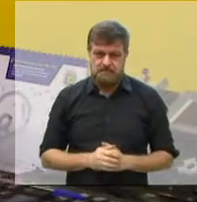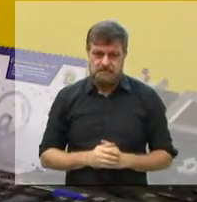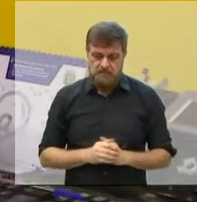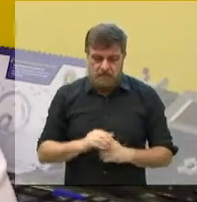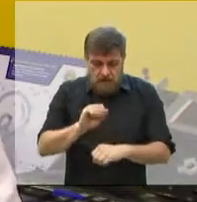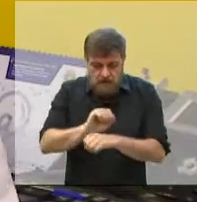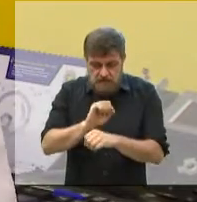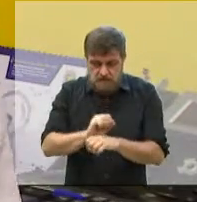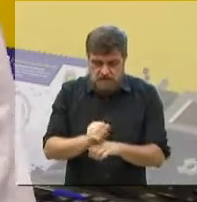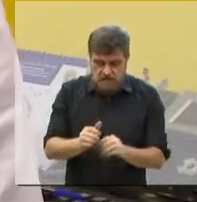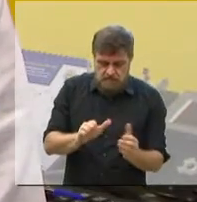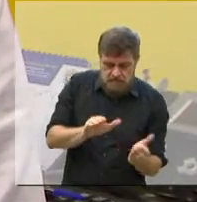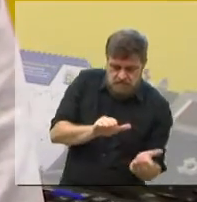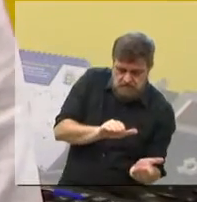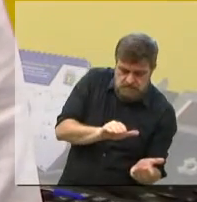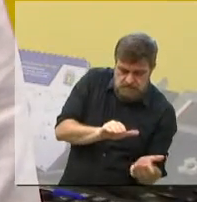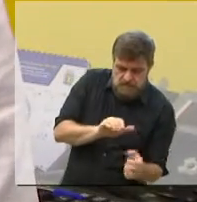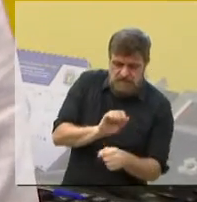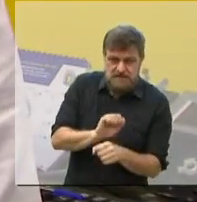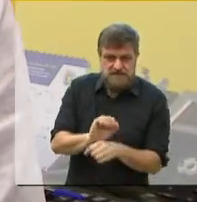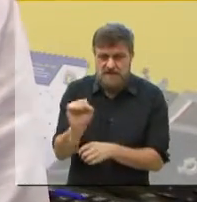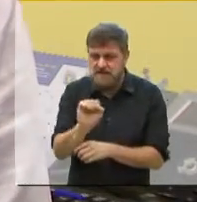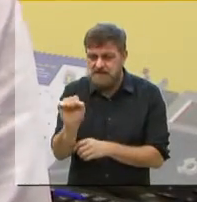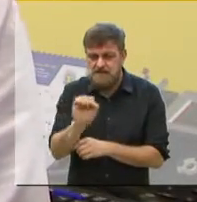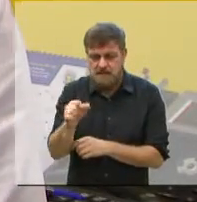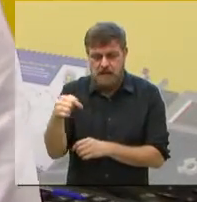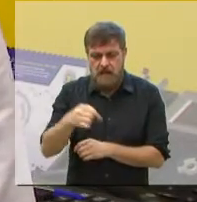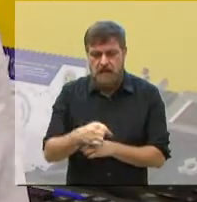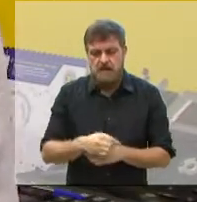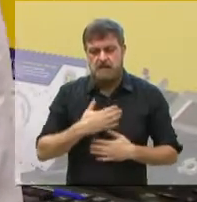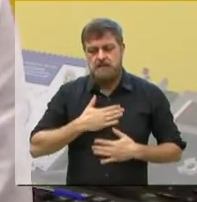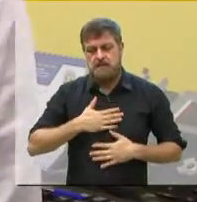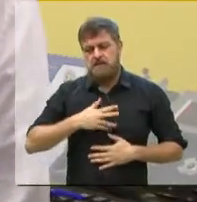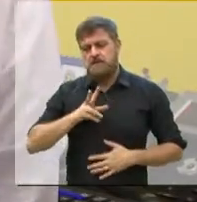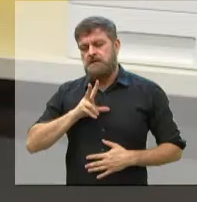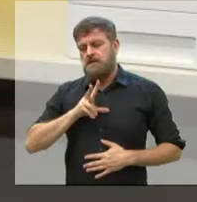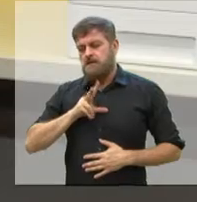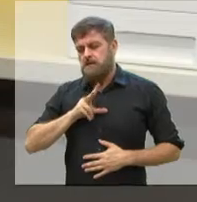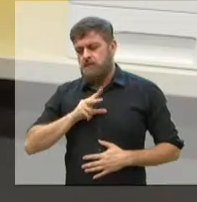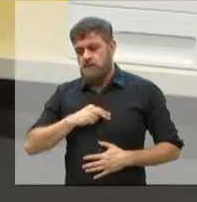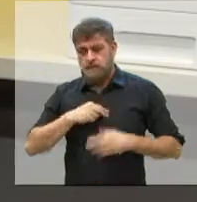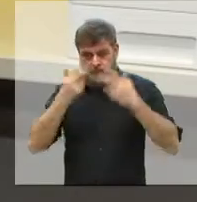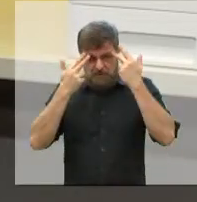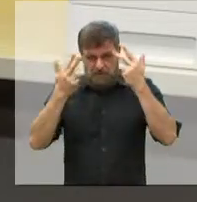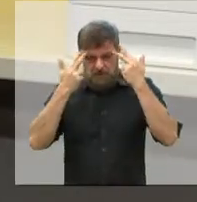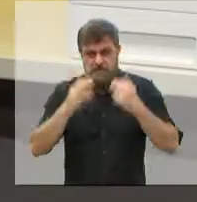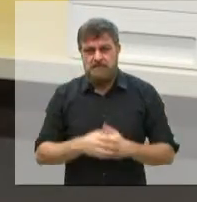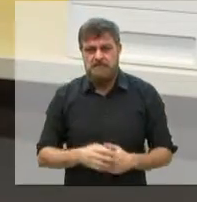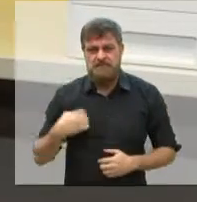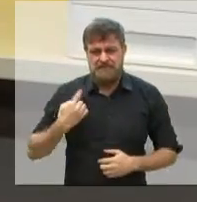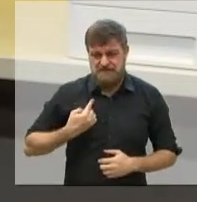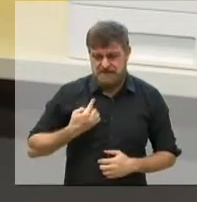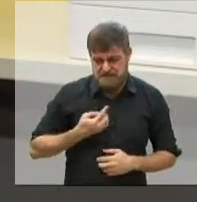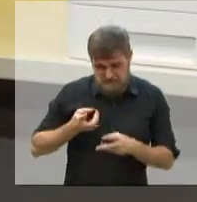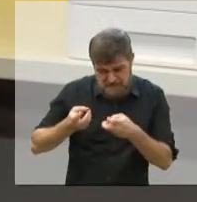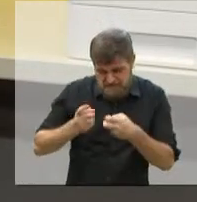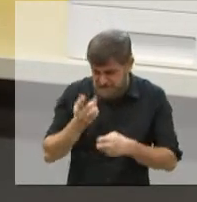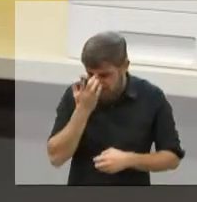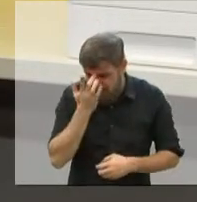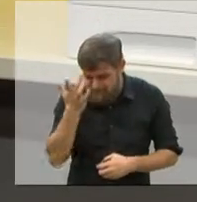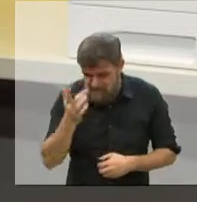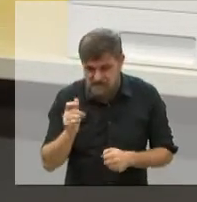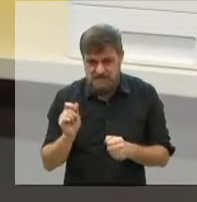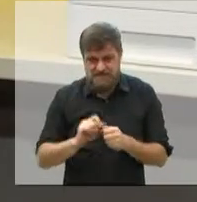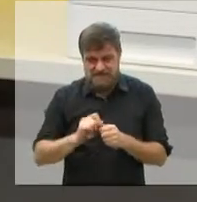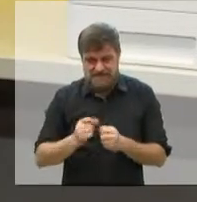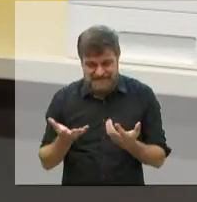do lado direito, é questão de segundos, já vai voltar à normalidade. Vereador, a gente vê que não é um trabalho fácil, né?